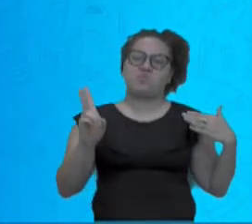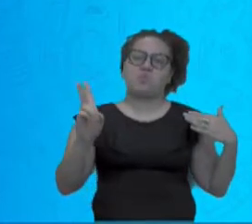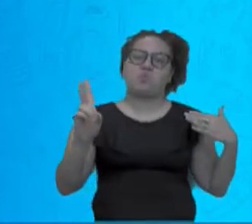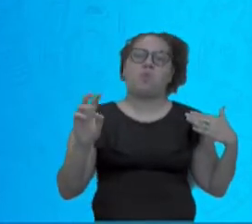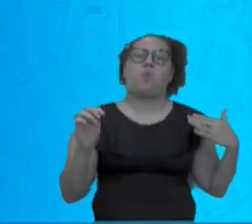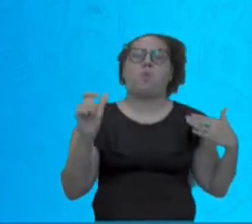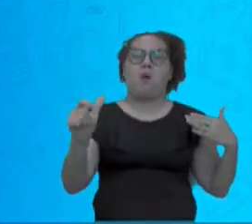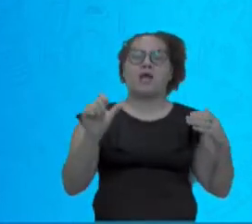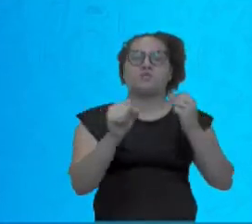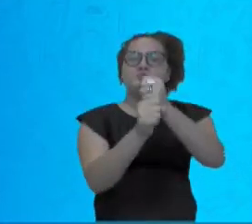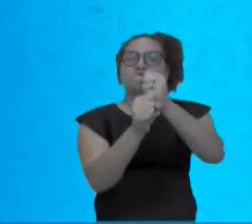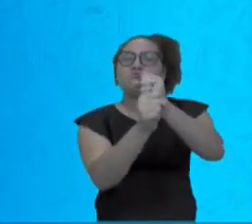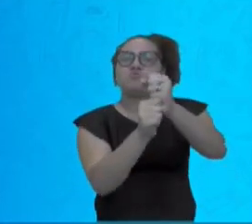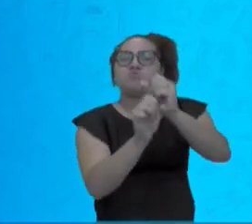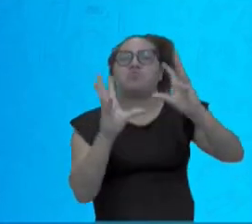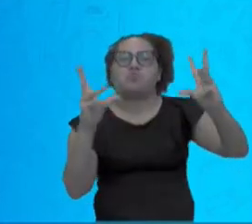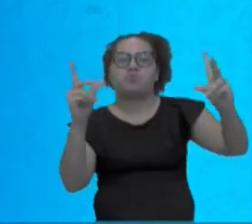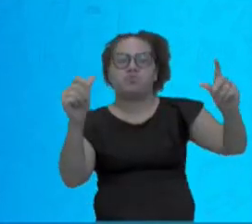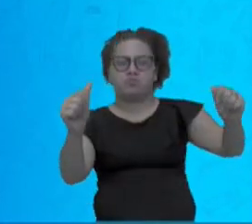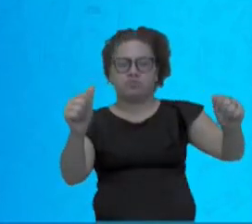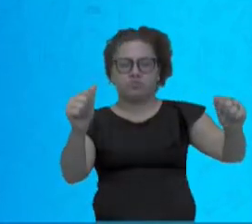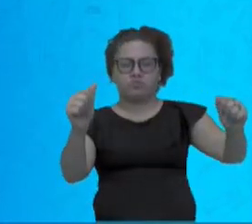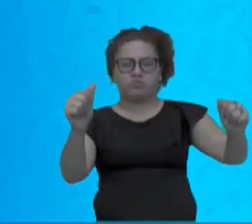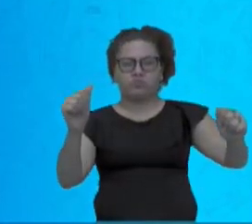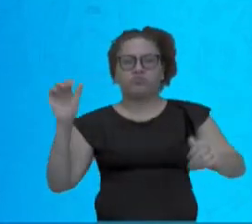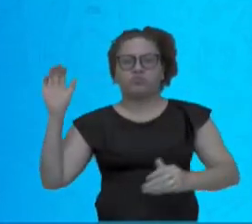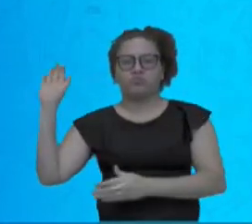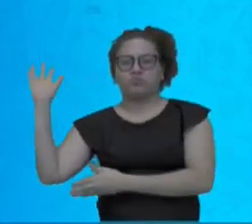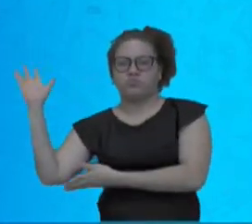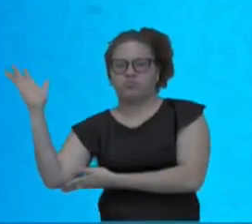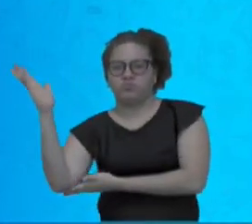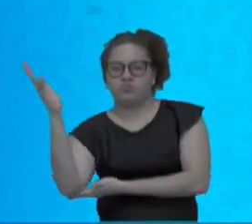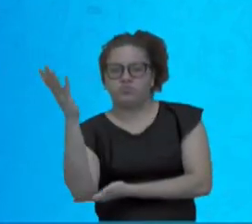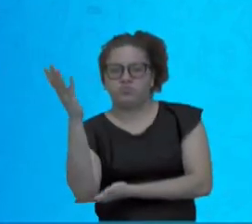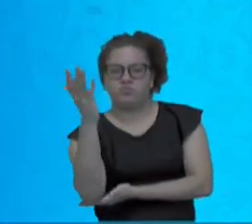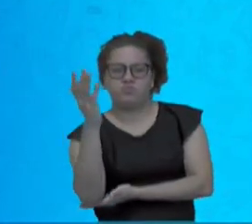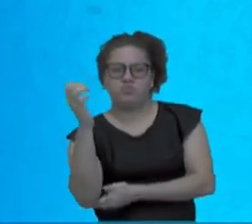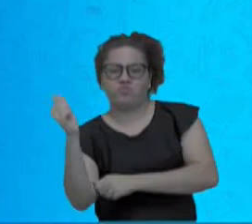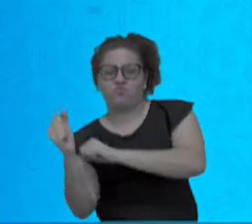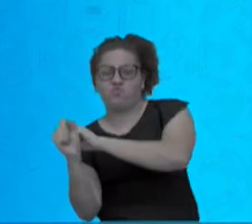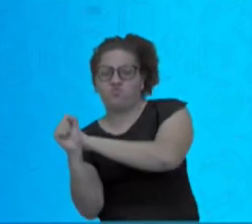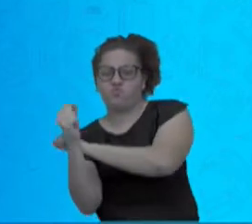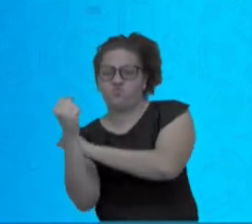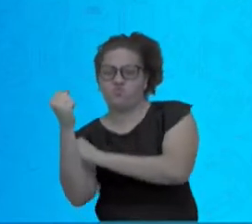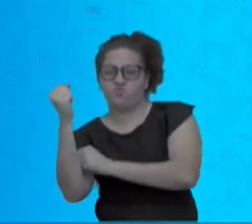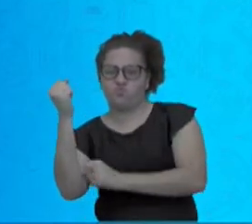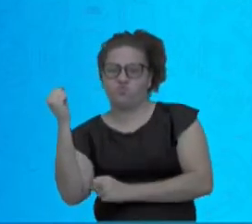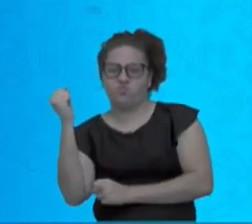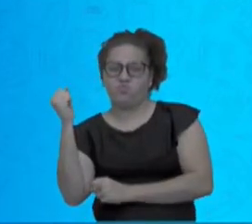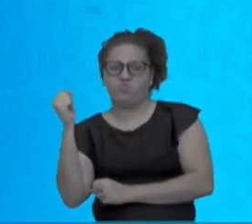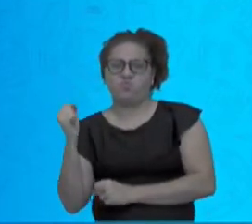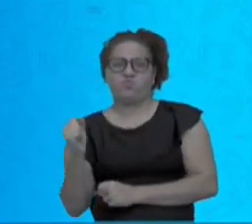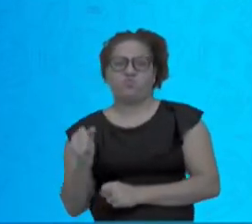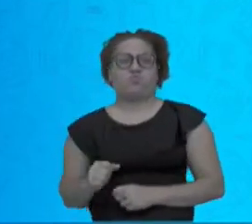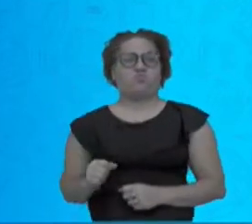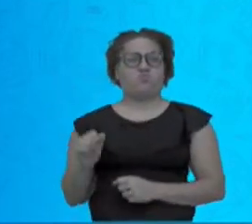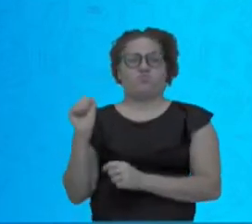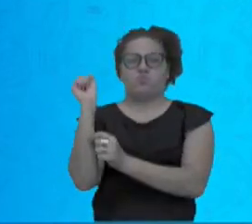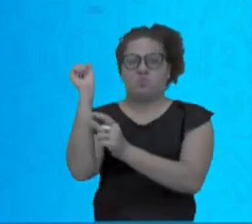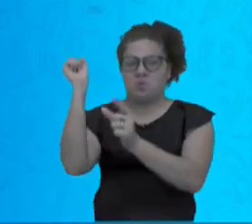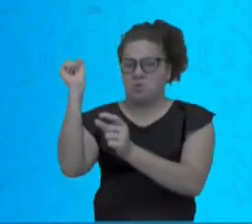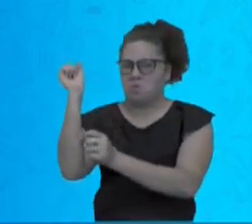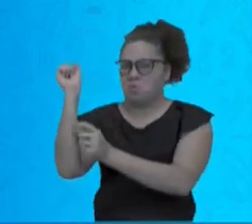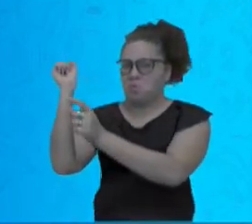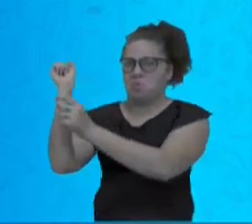todo. A sua vegetação é muito retorcida, espinhosa, né,